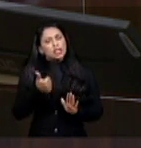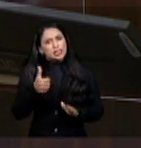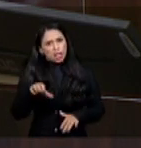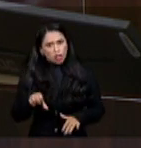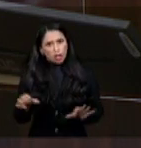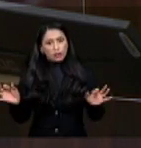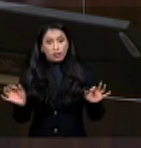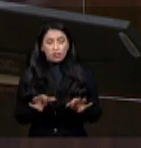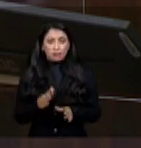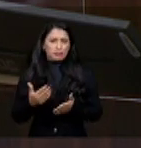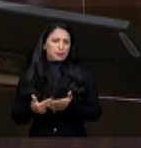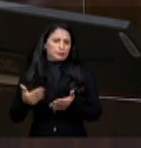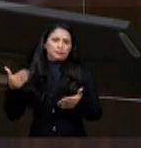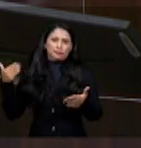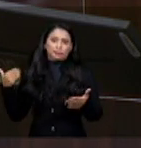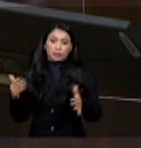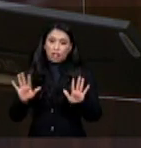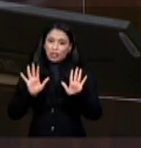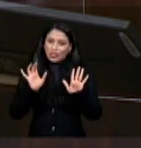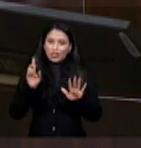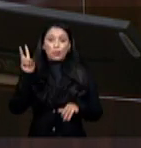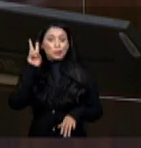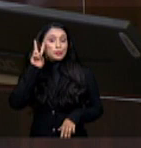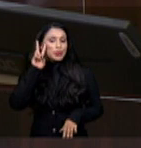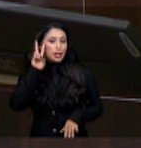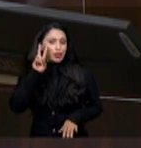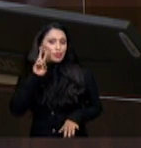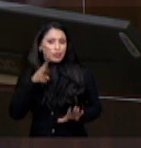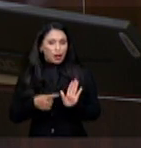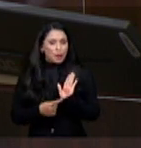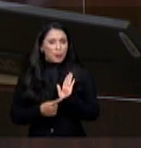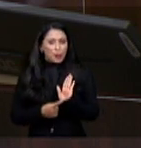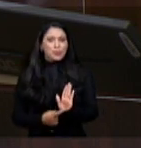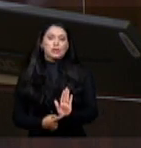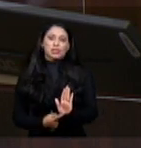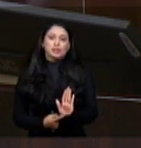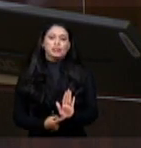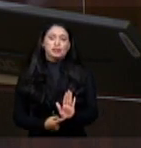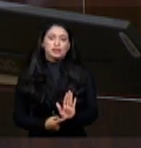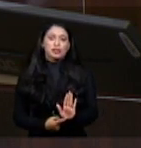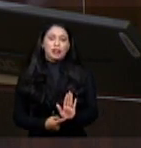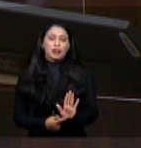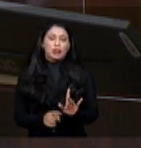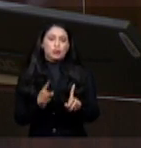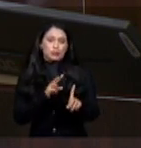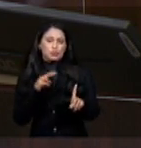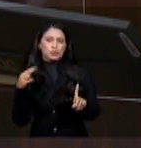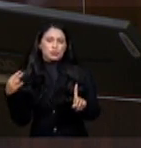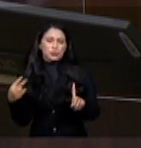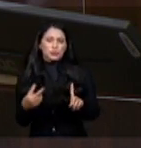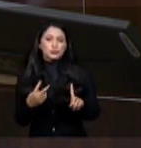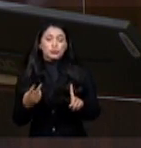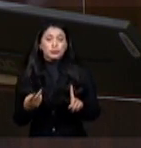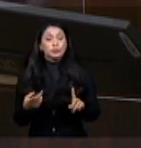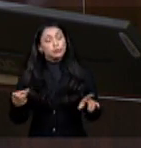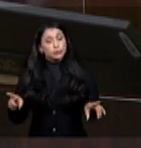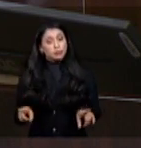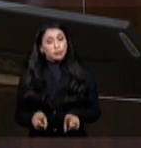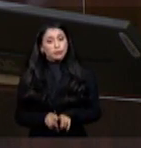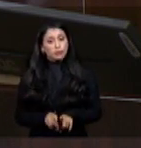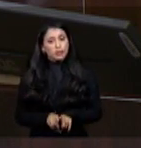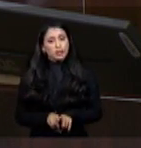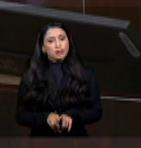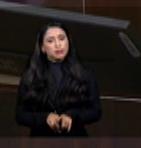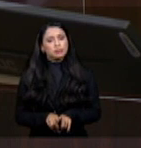Tornado obsoletos mas apenas para mostrar não é esta é este ângulo a por outro